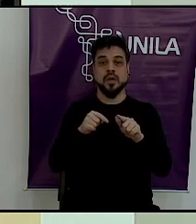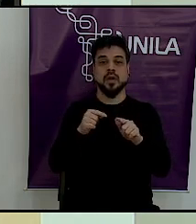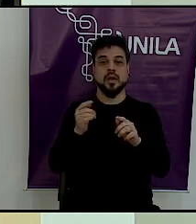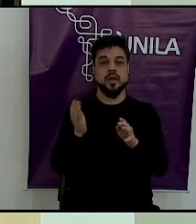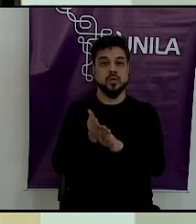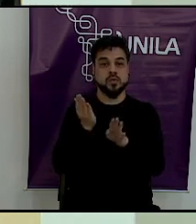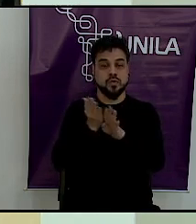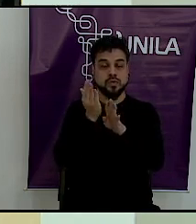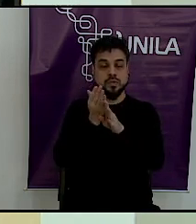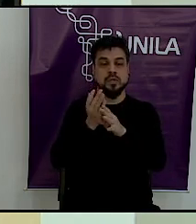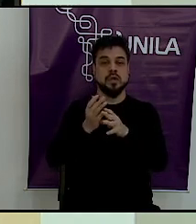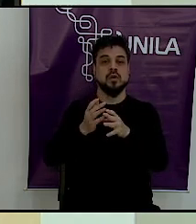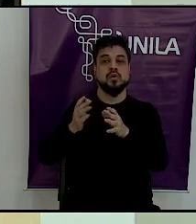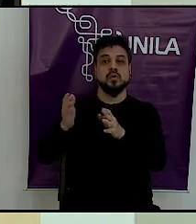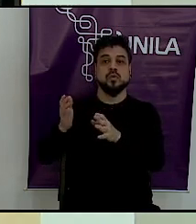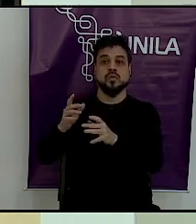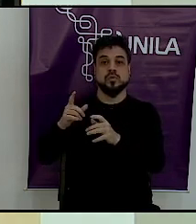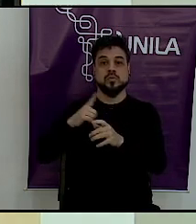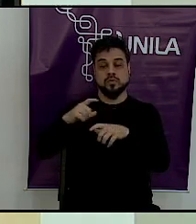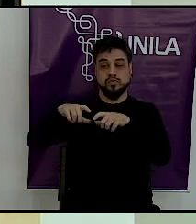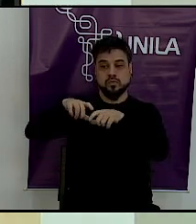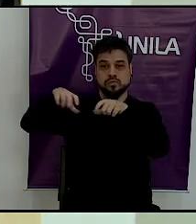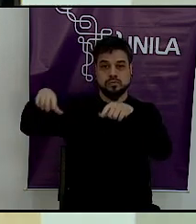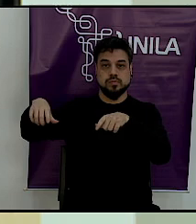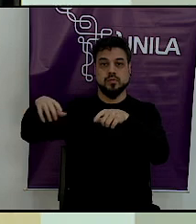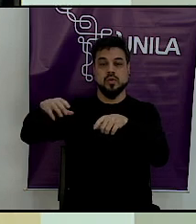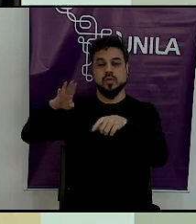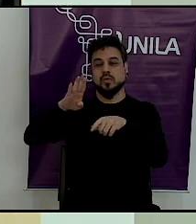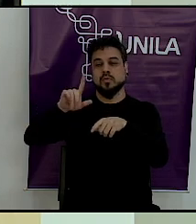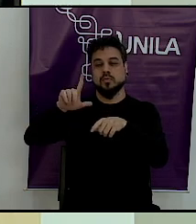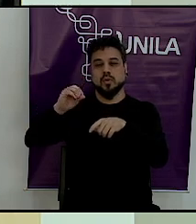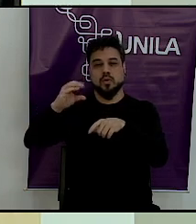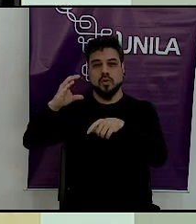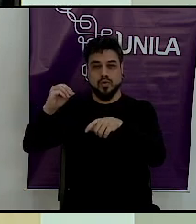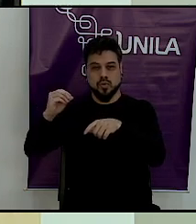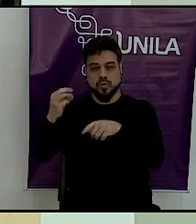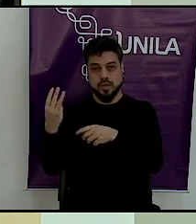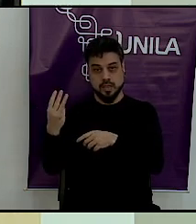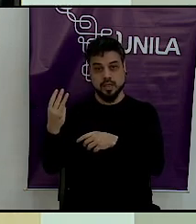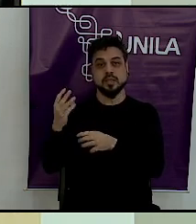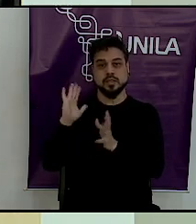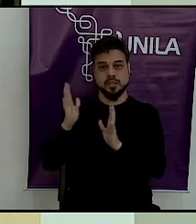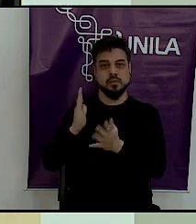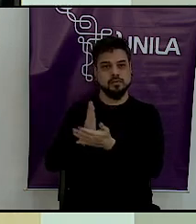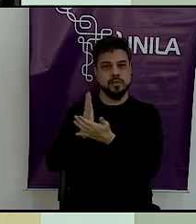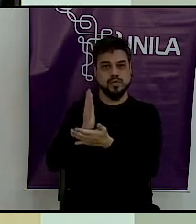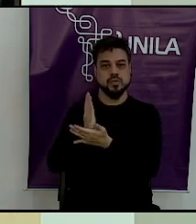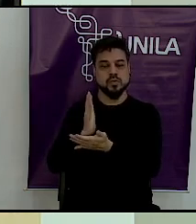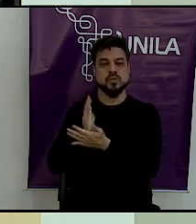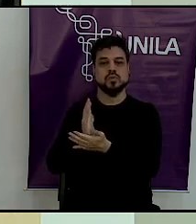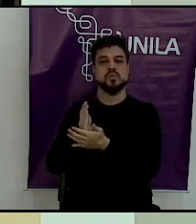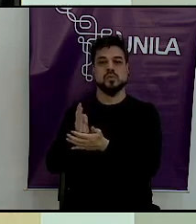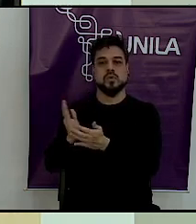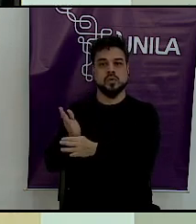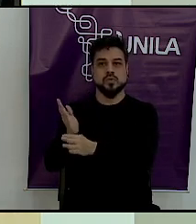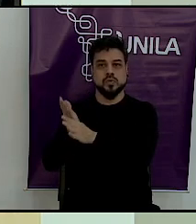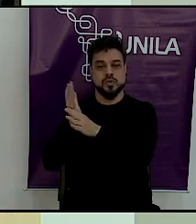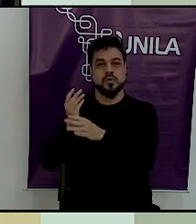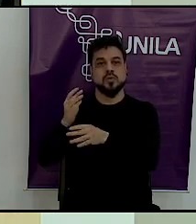do Campus Integração. Foi apresentado no último Consum e aprovada a construção do bloco 3. Então, a gente também